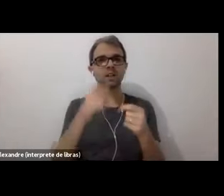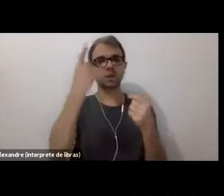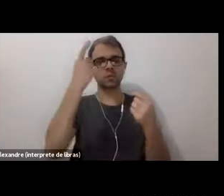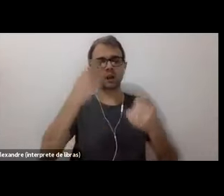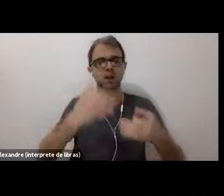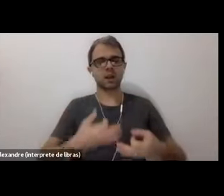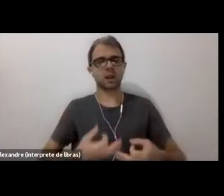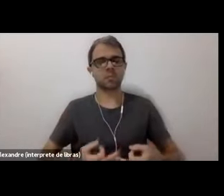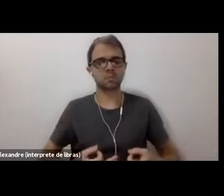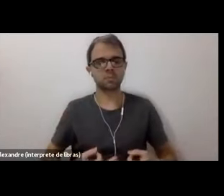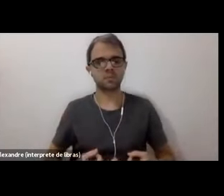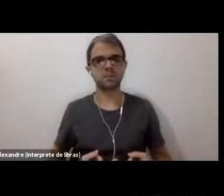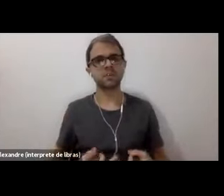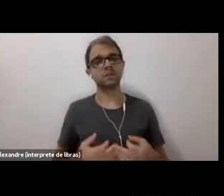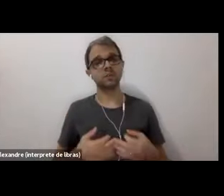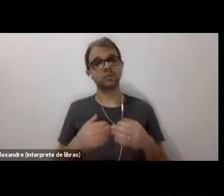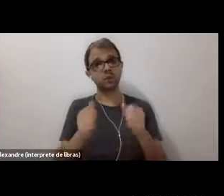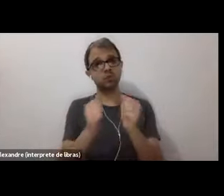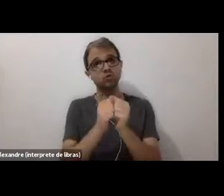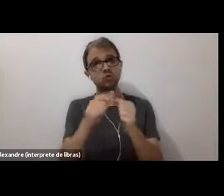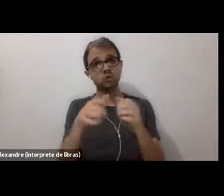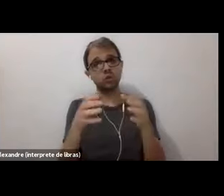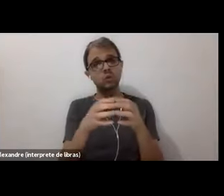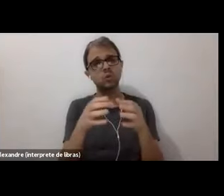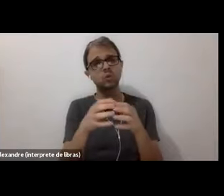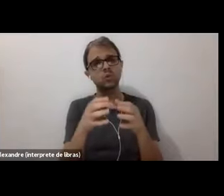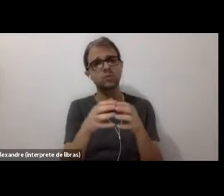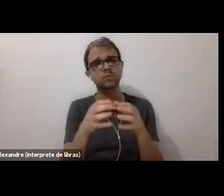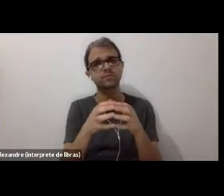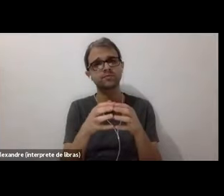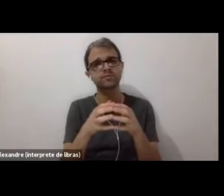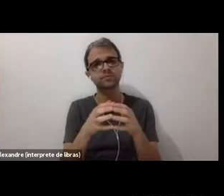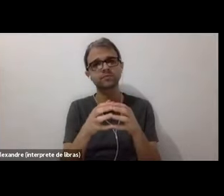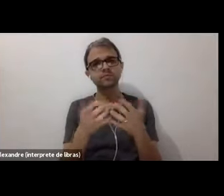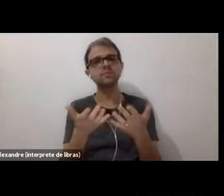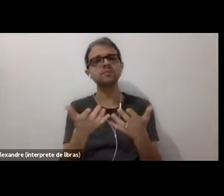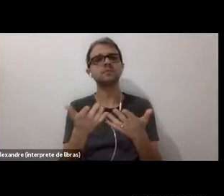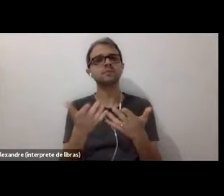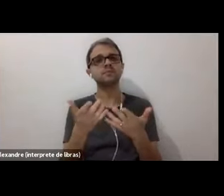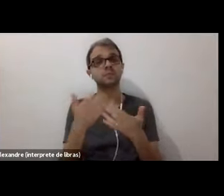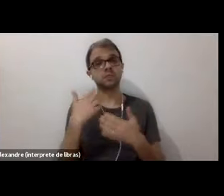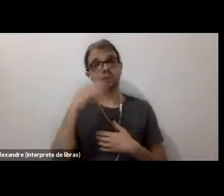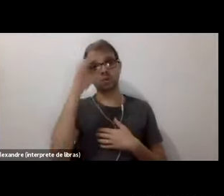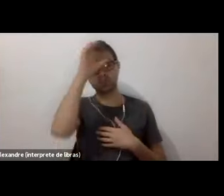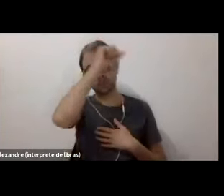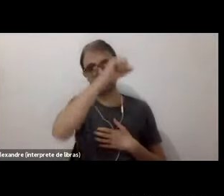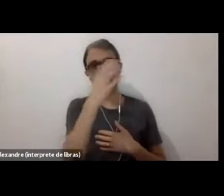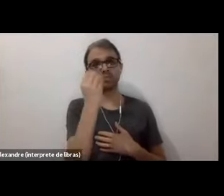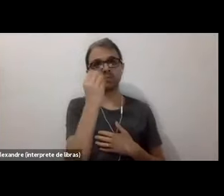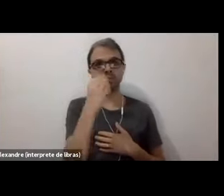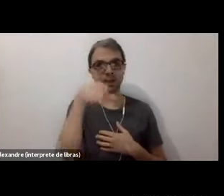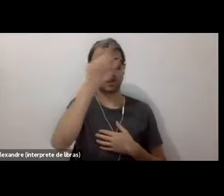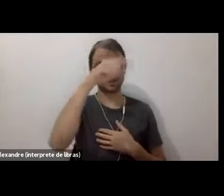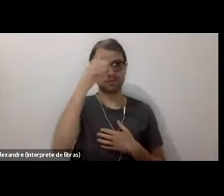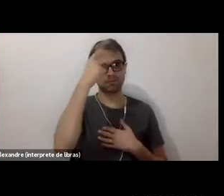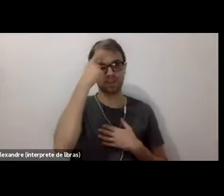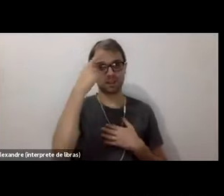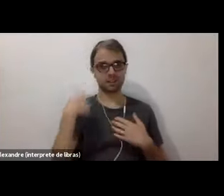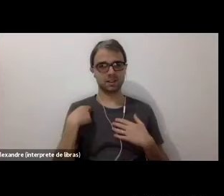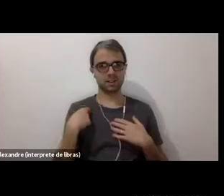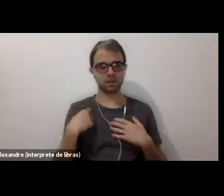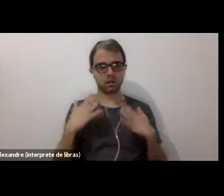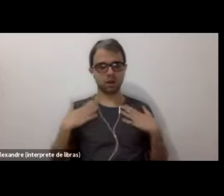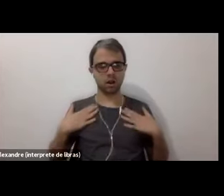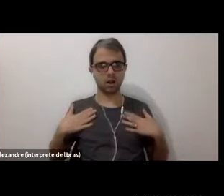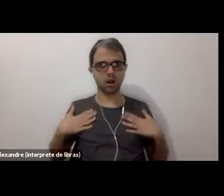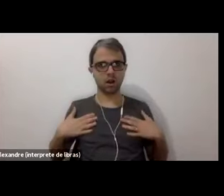maravilhoso, porque eu, apesar de ter esse jeitinho meio calminha, para quem me conhece, eu sou bem agitadinha e eu já quero logo começar